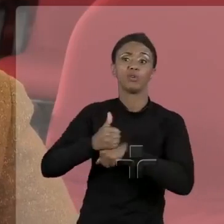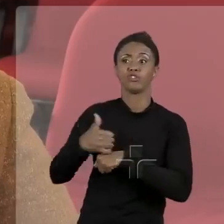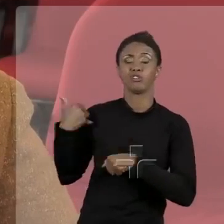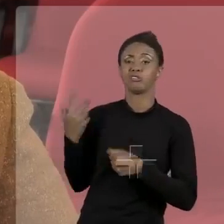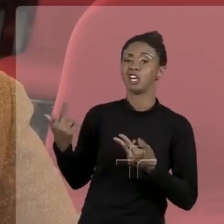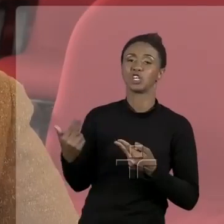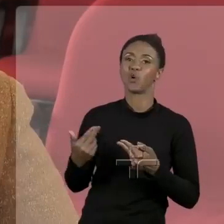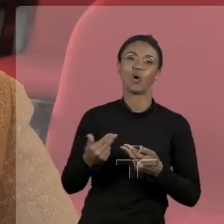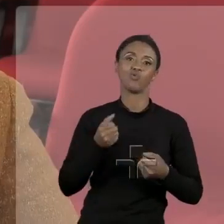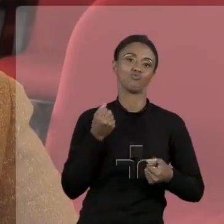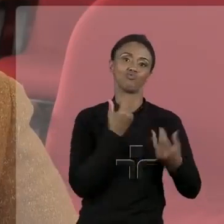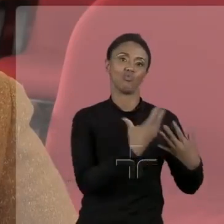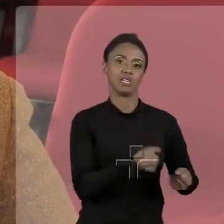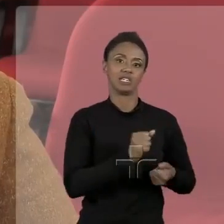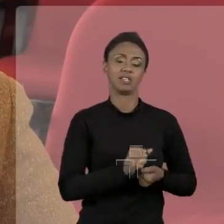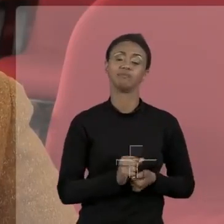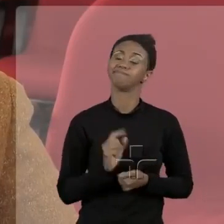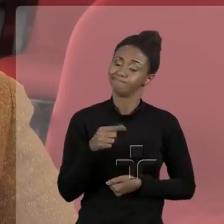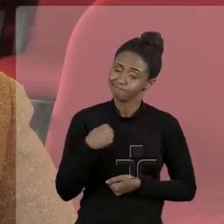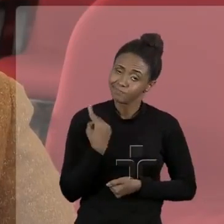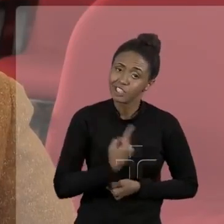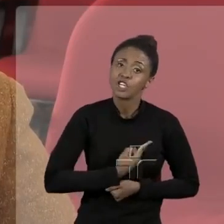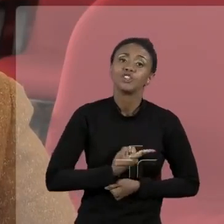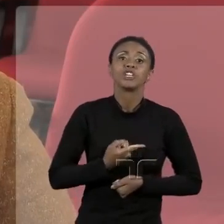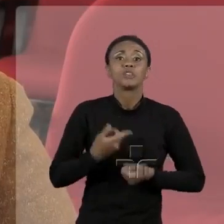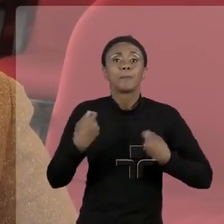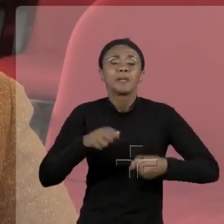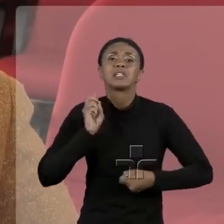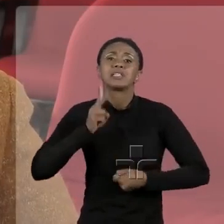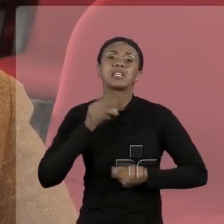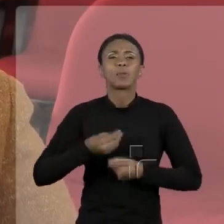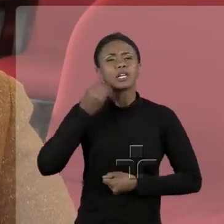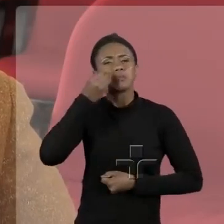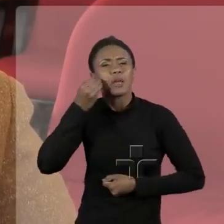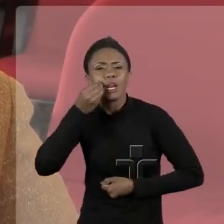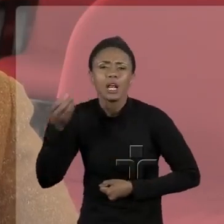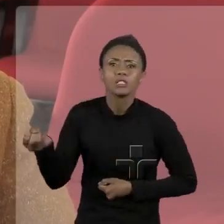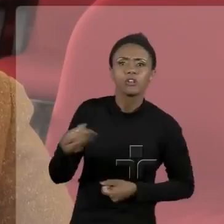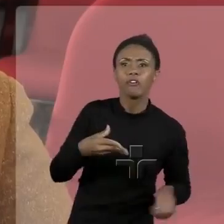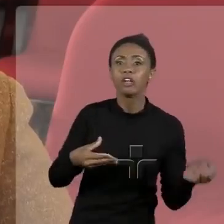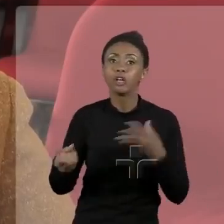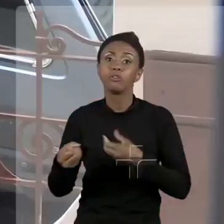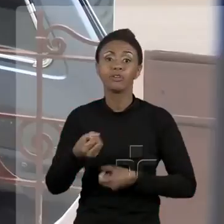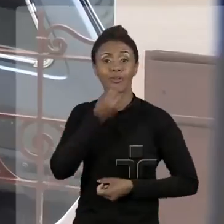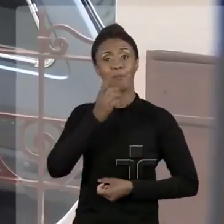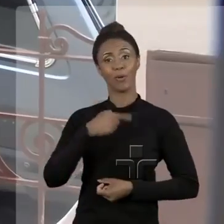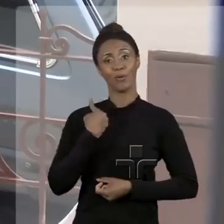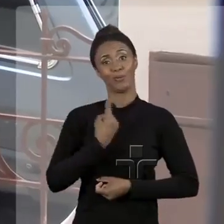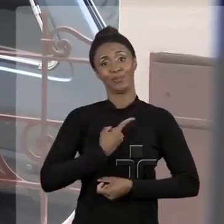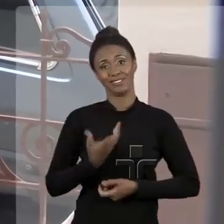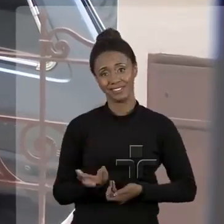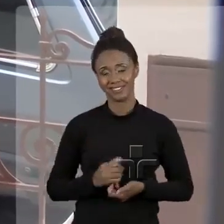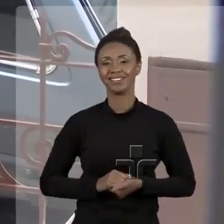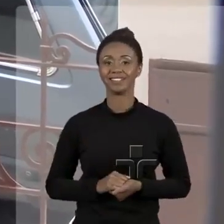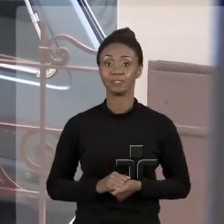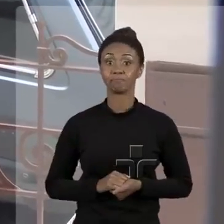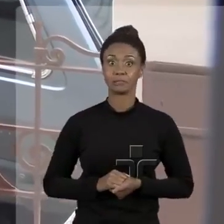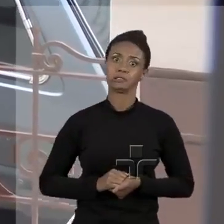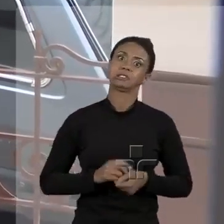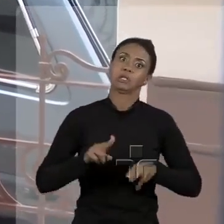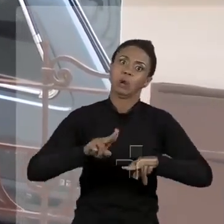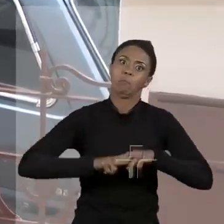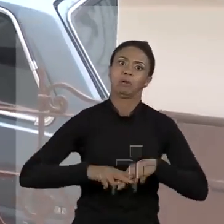sempre tem que ter novas experiências, novas oportunidades, porque isso faz bem para nós, né? Durante a crise,